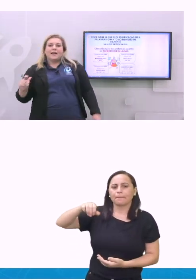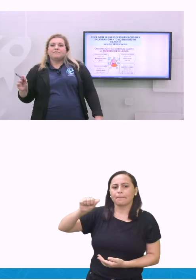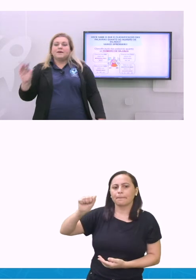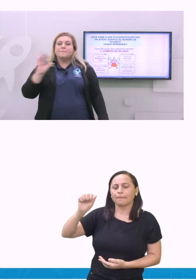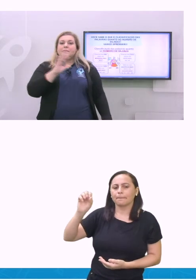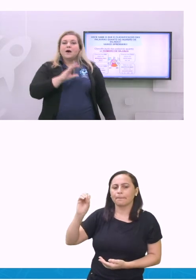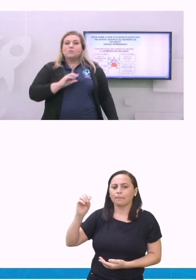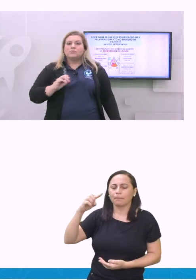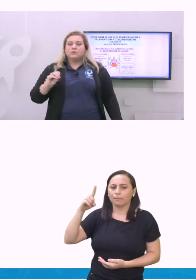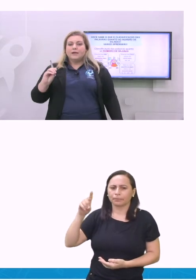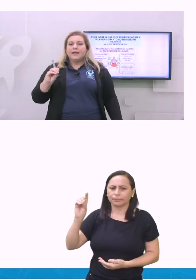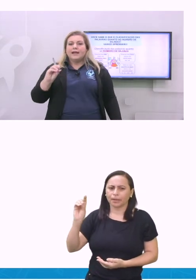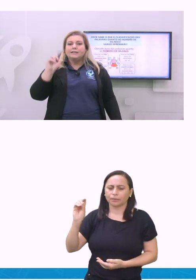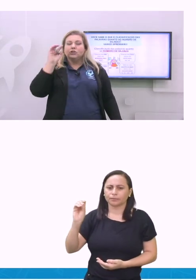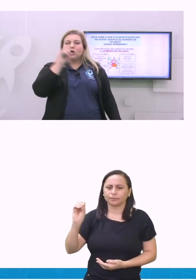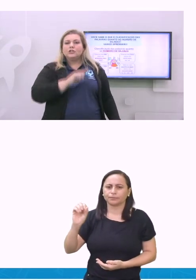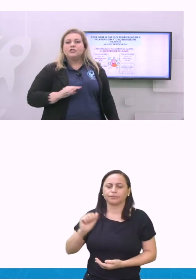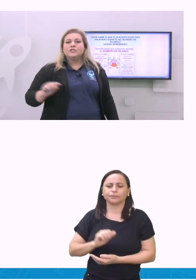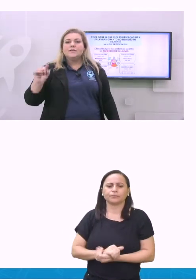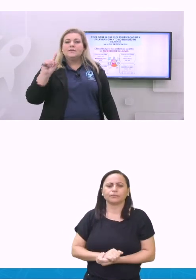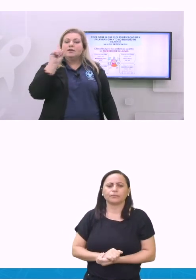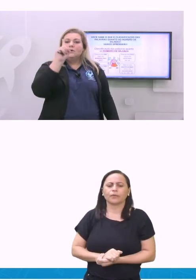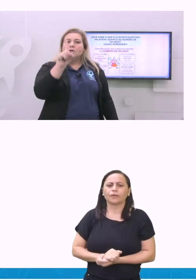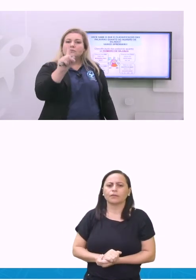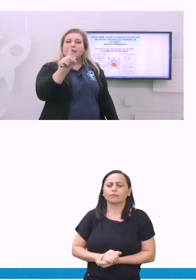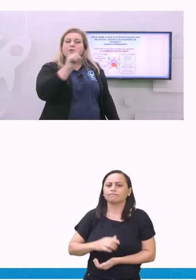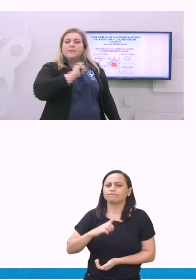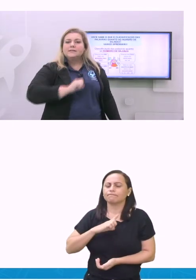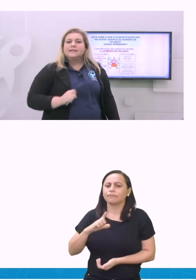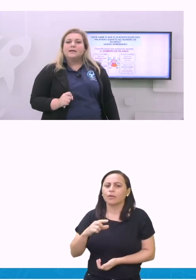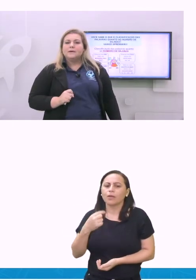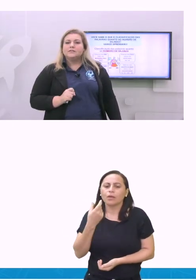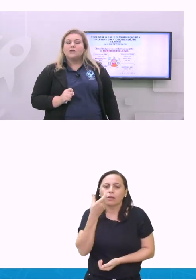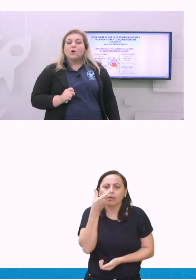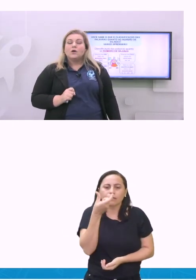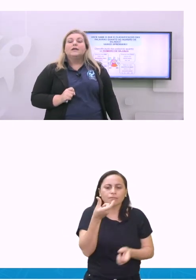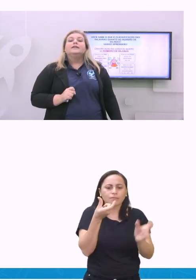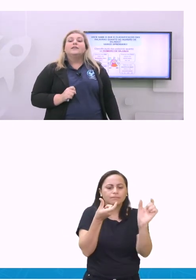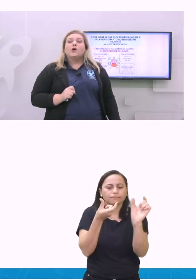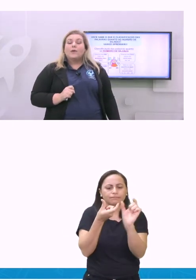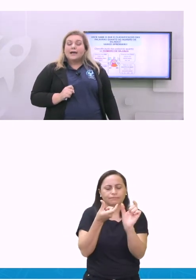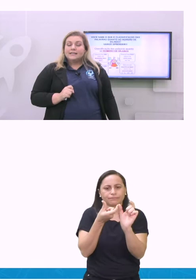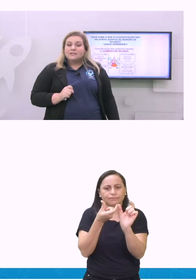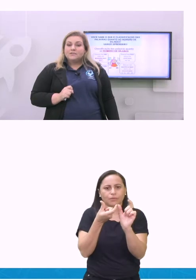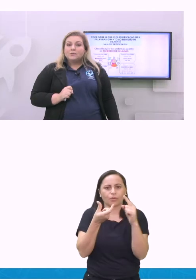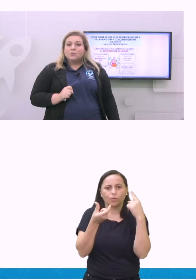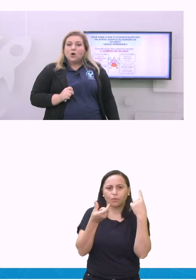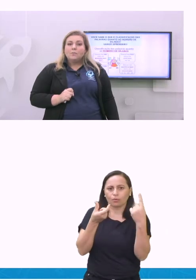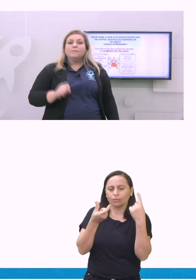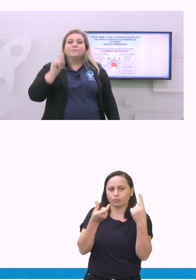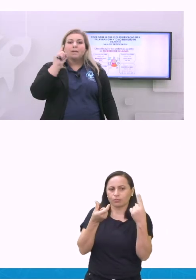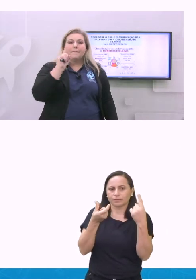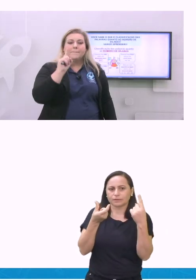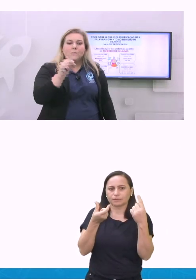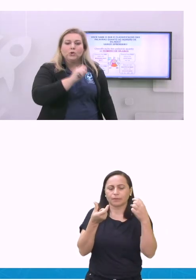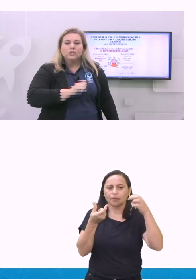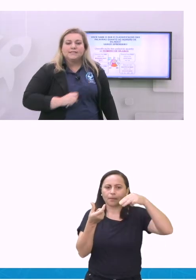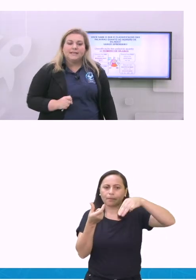a palavra mão, ela todinha contém uma sílaba só. Então, eu a classifico